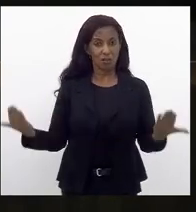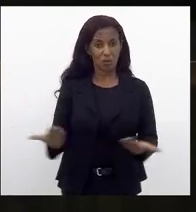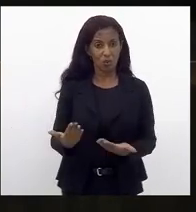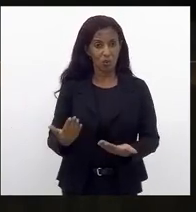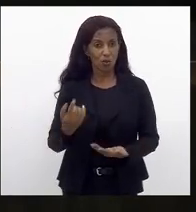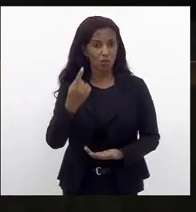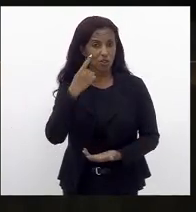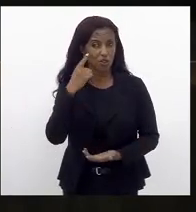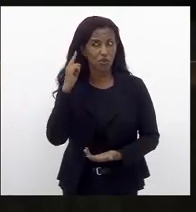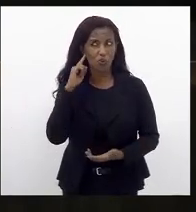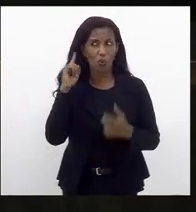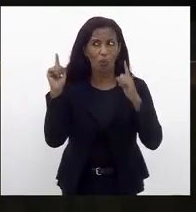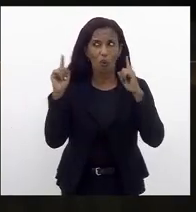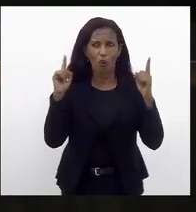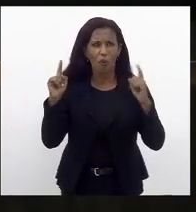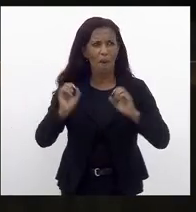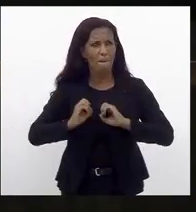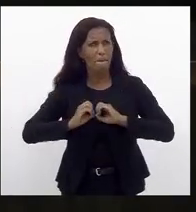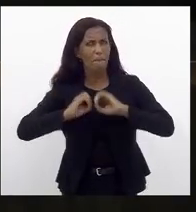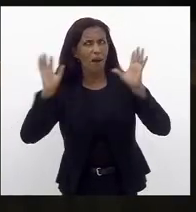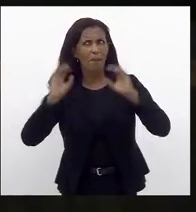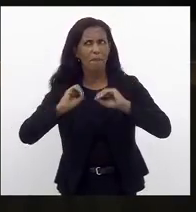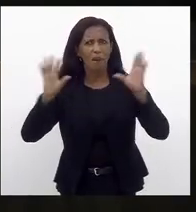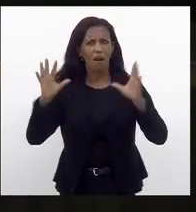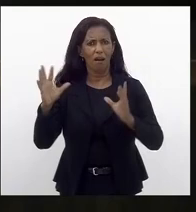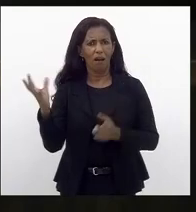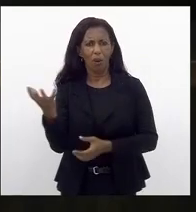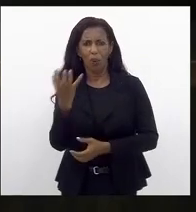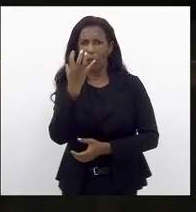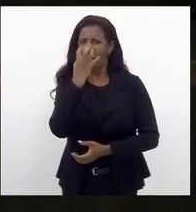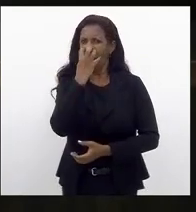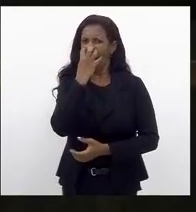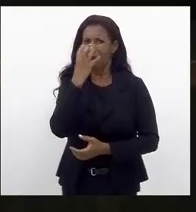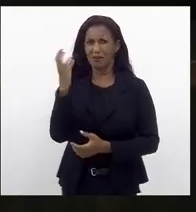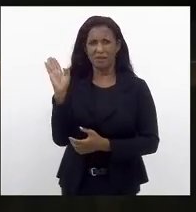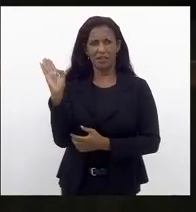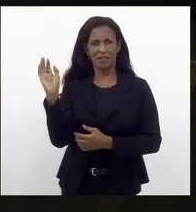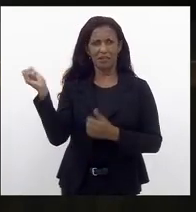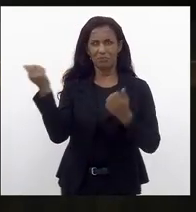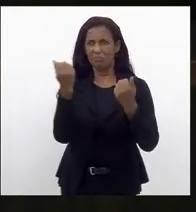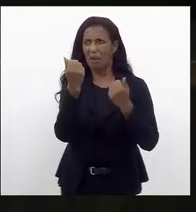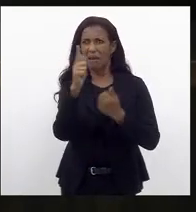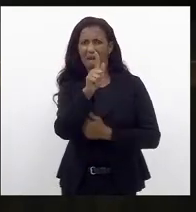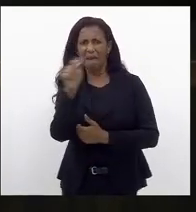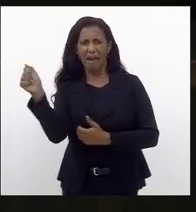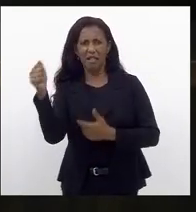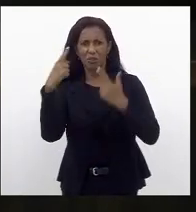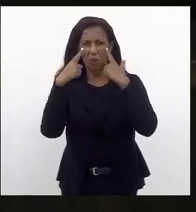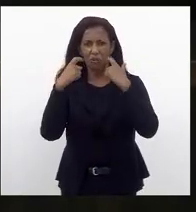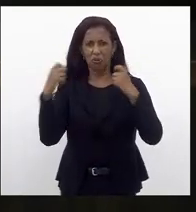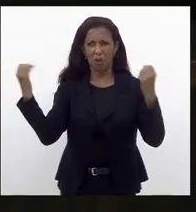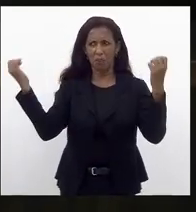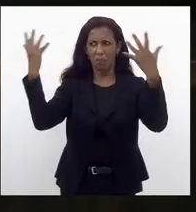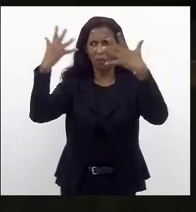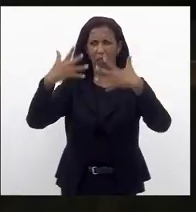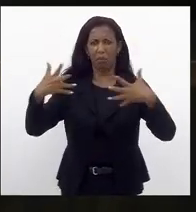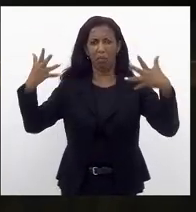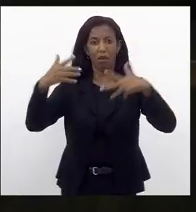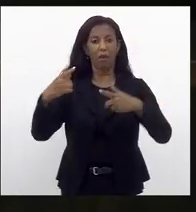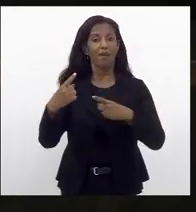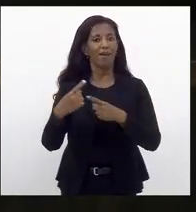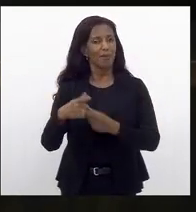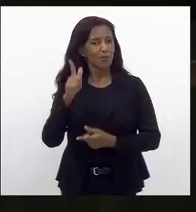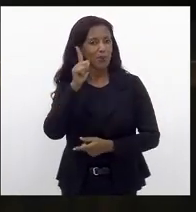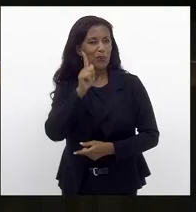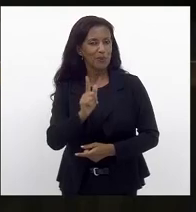estava te ouvindo lá fora do quadro das Bombas desde que dela aqui é o gás lacrimogêneo no plenário é porque